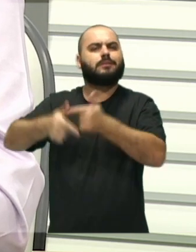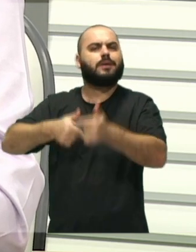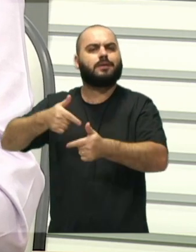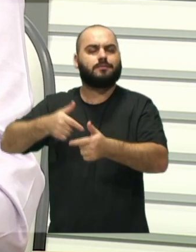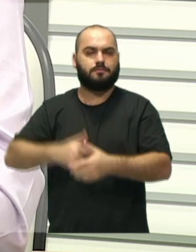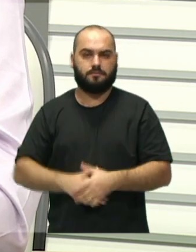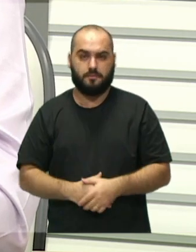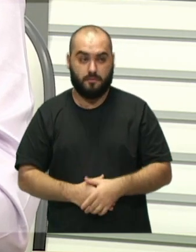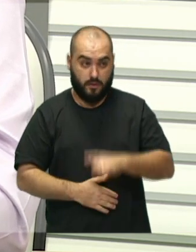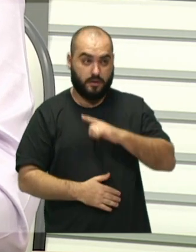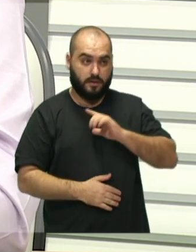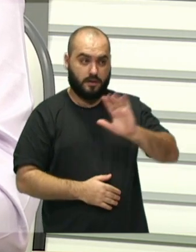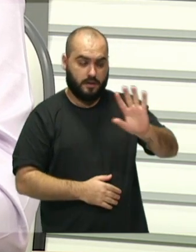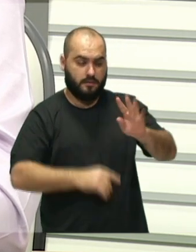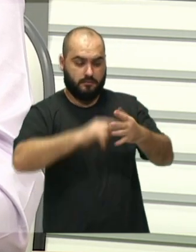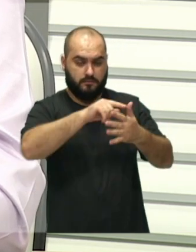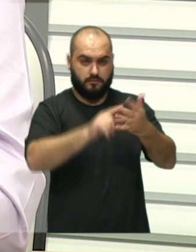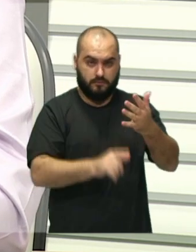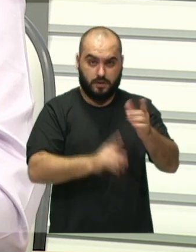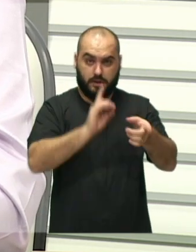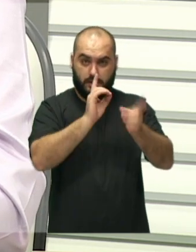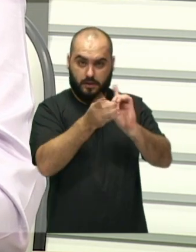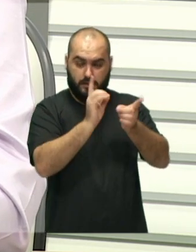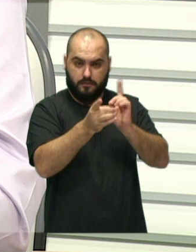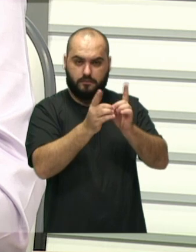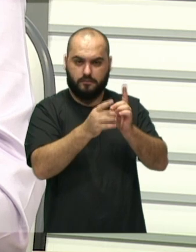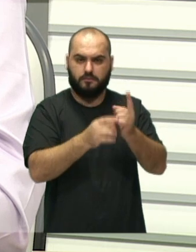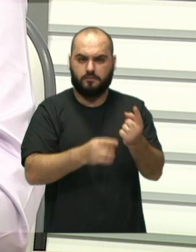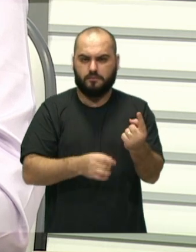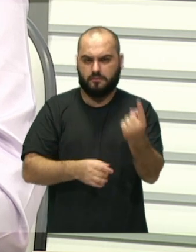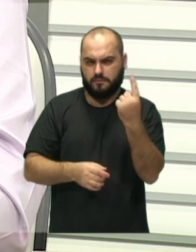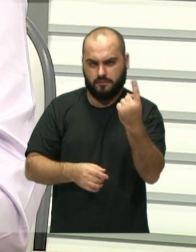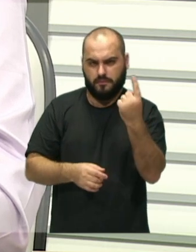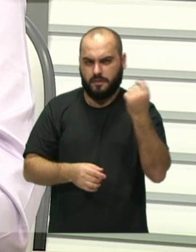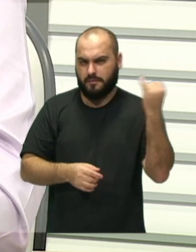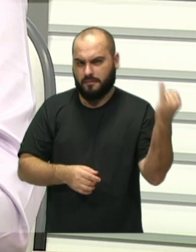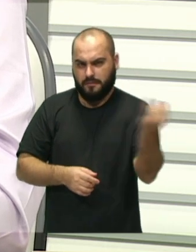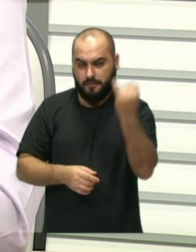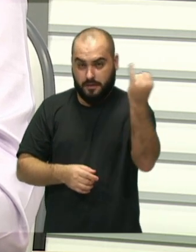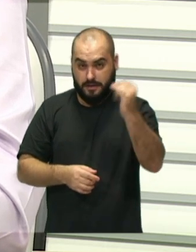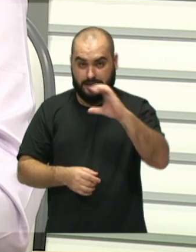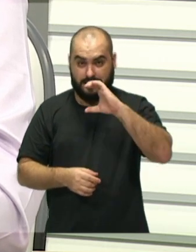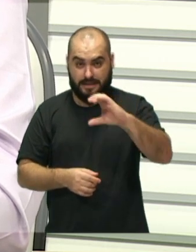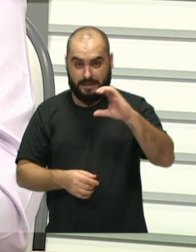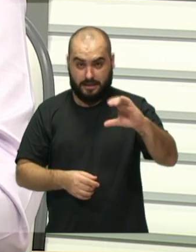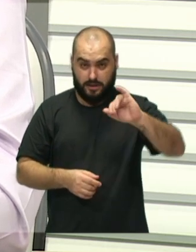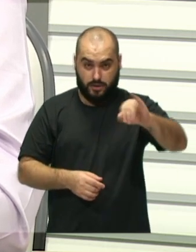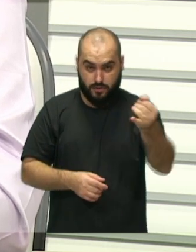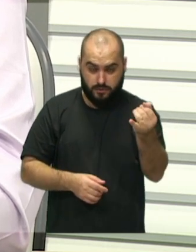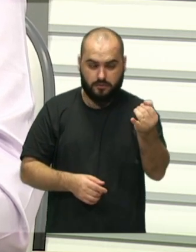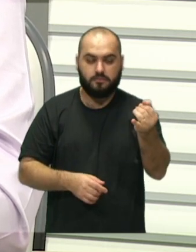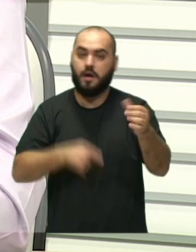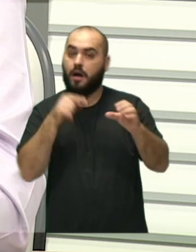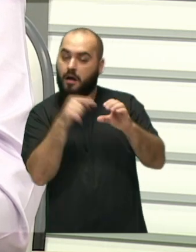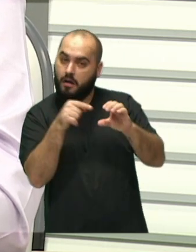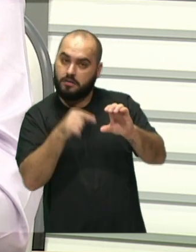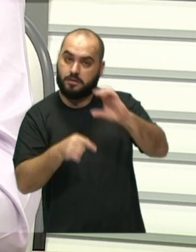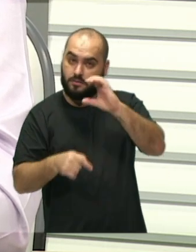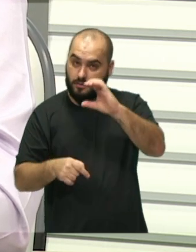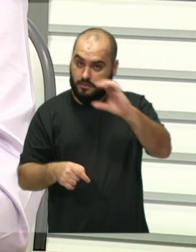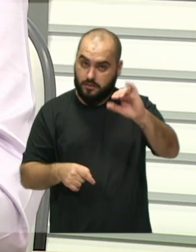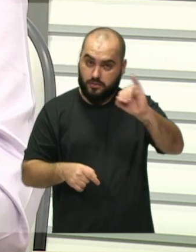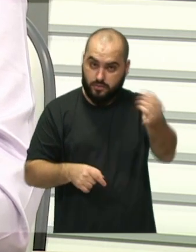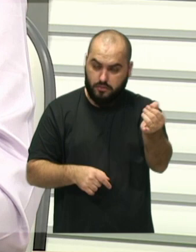técnicas que a uma das mais importantes é a ccj que a comissão de justiça e redação